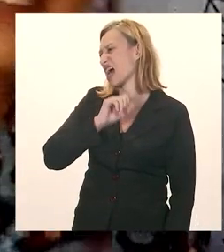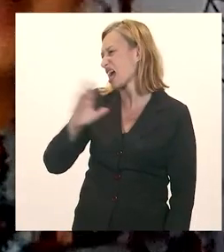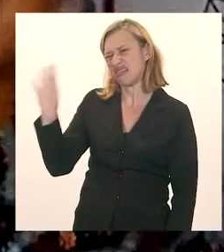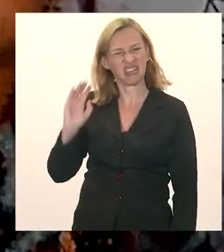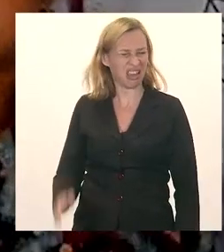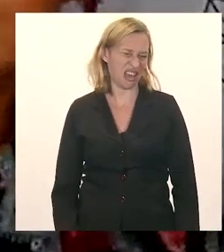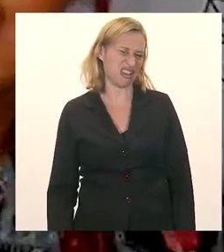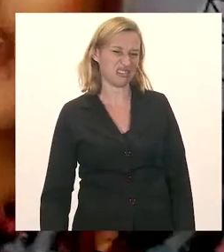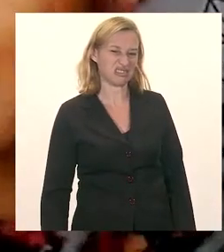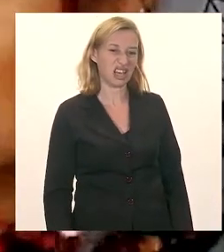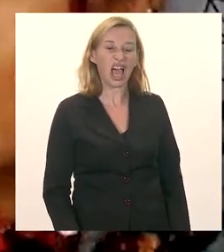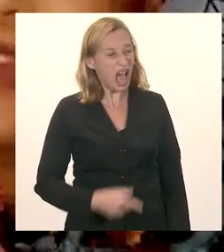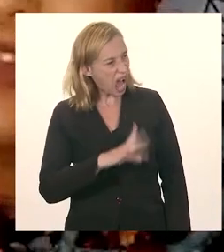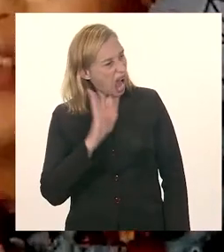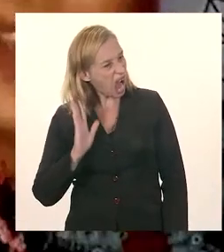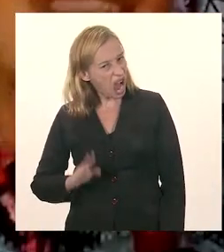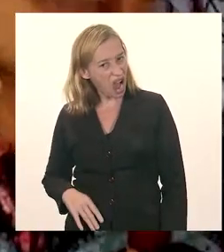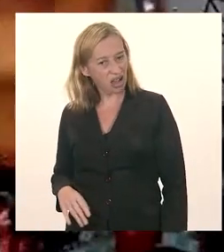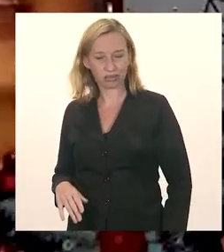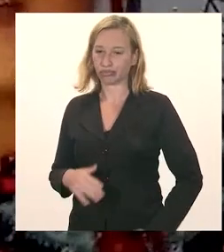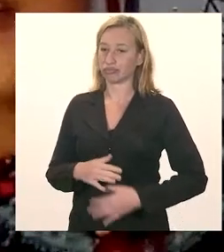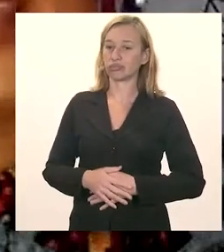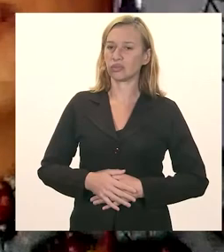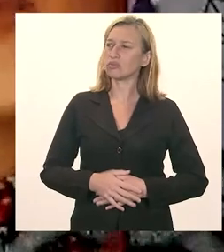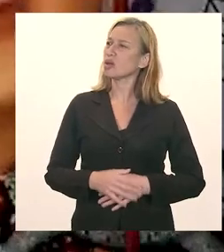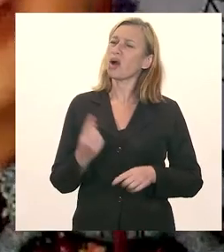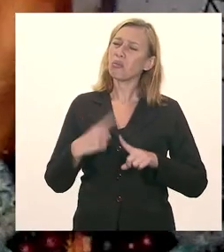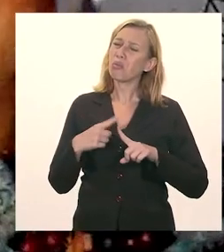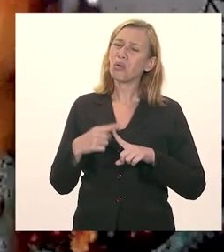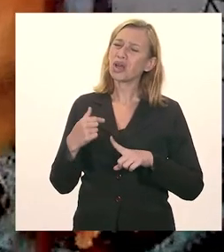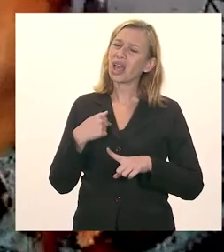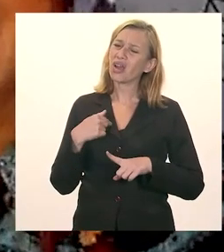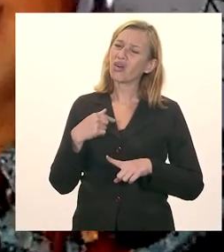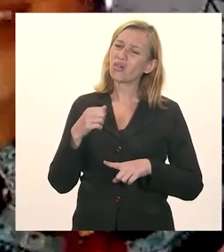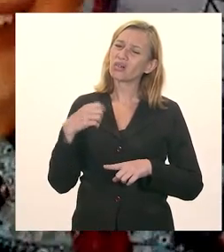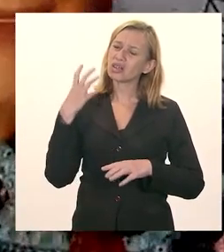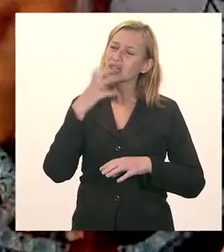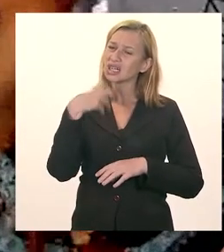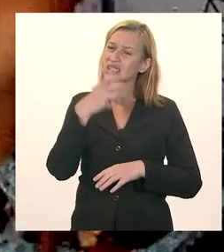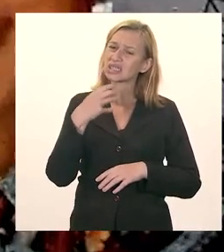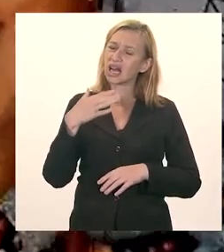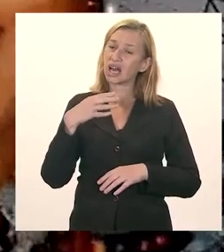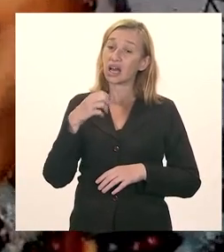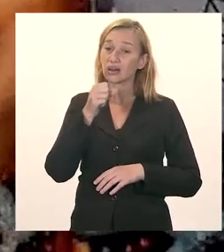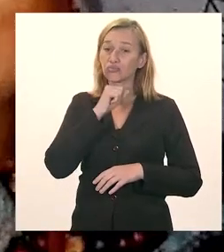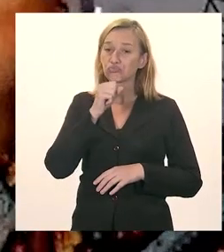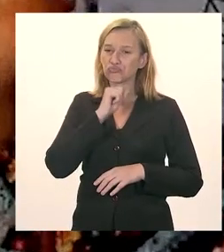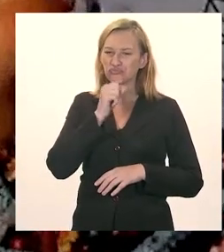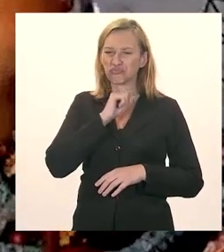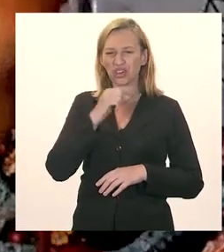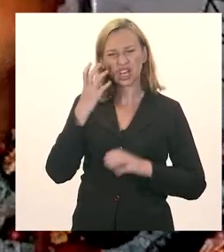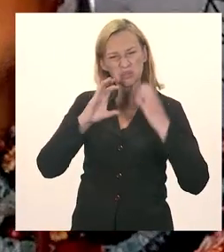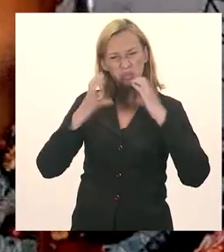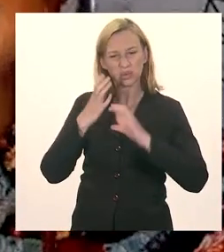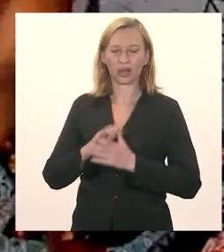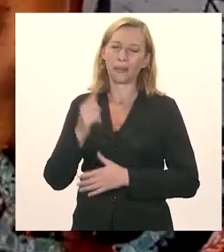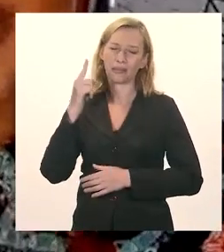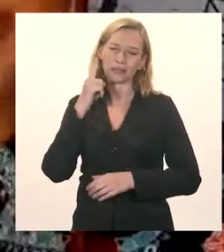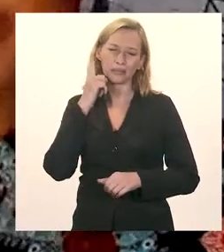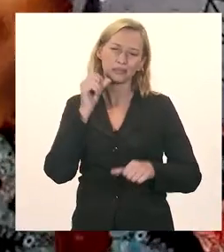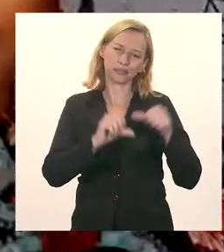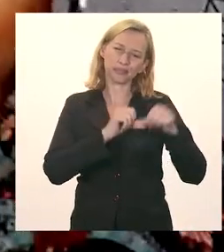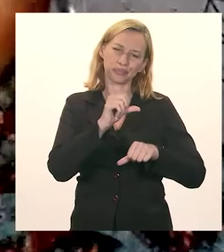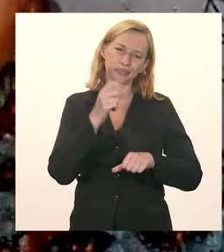não. Ai, eu disse, gente, não, vocês... E eu ficava com aquilo, por que é música de velho? Ele tem que mudar esse pensamento